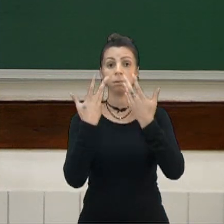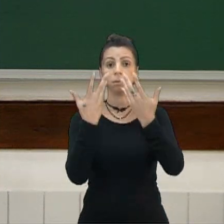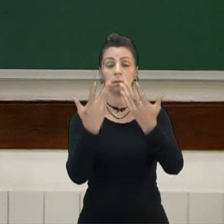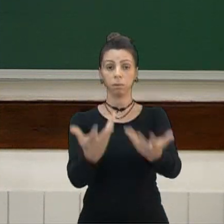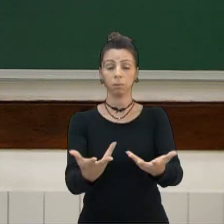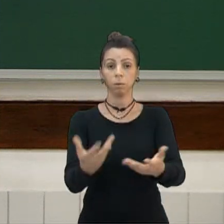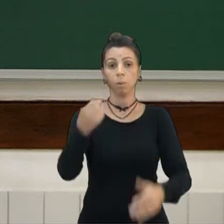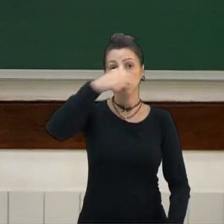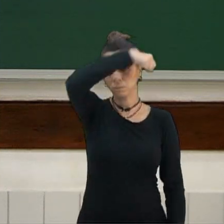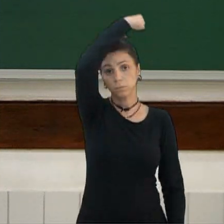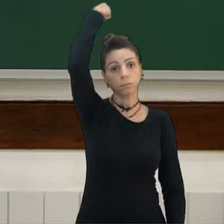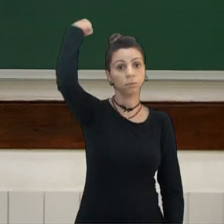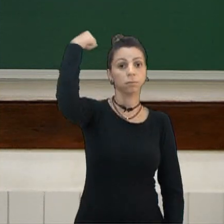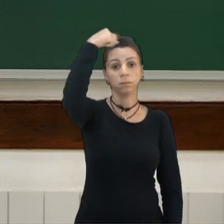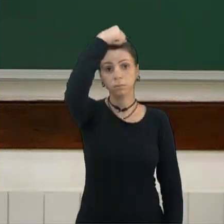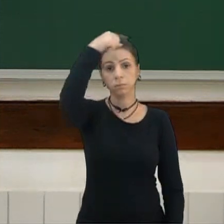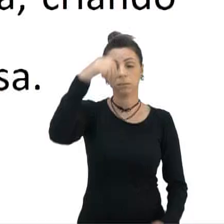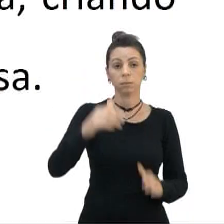do sagrado.